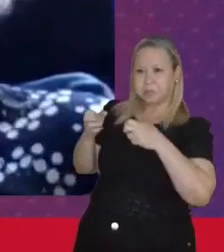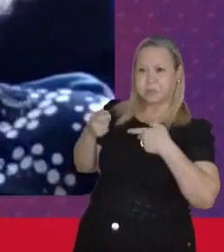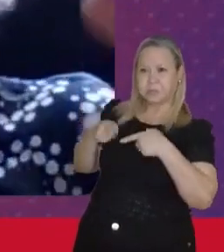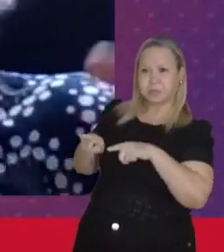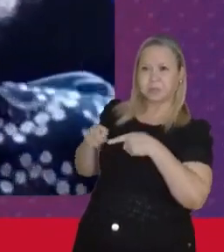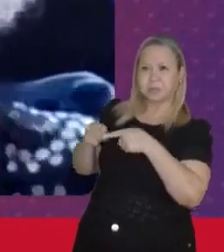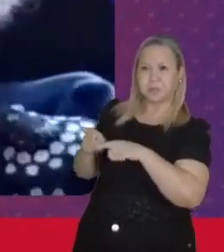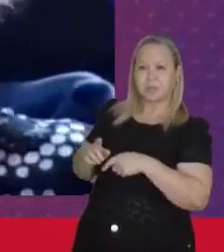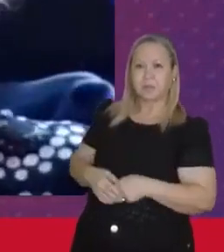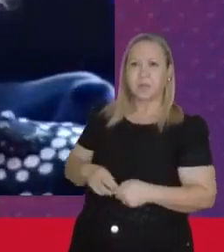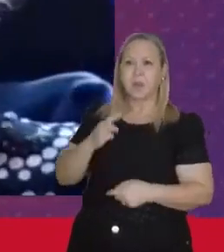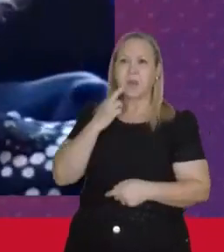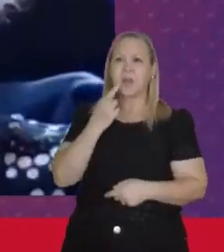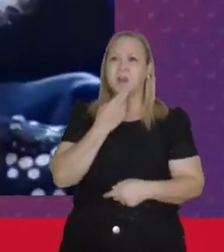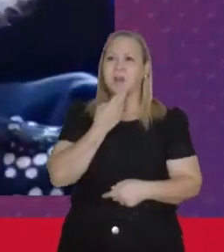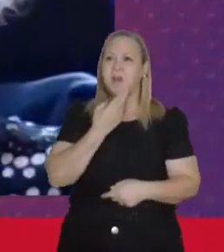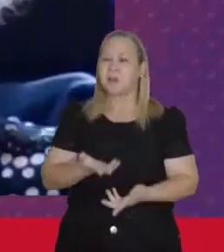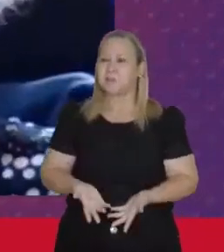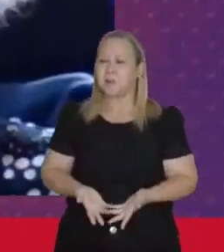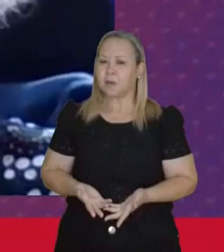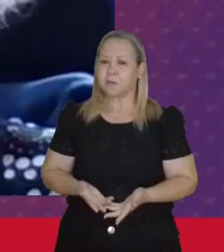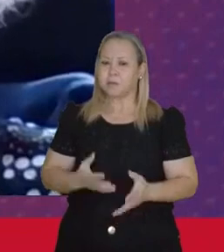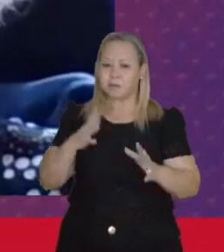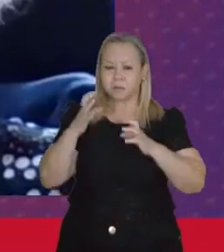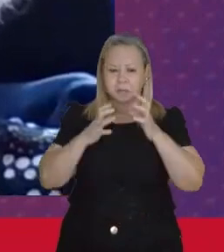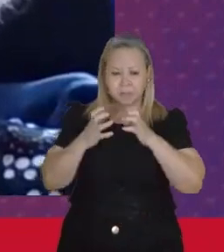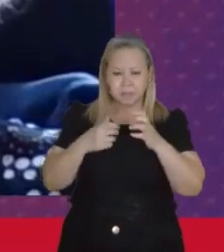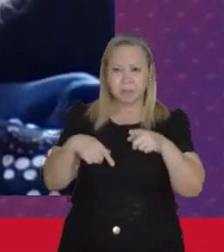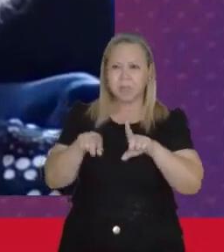Os restaurantes se negam a atender.